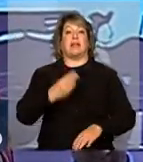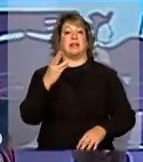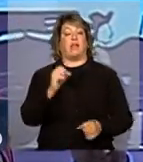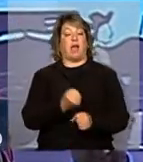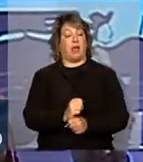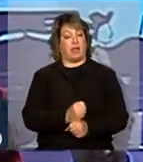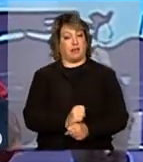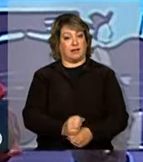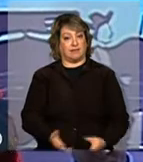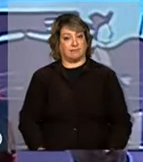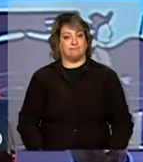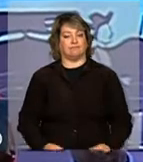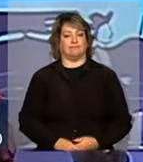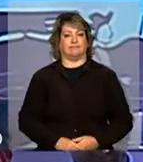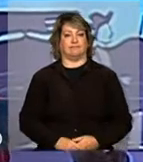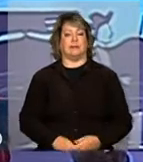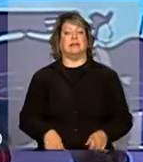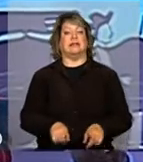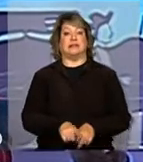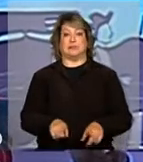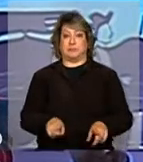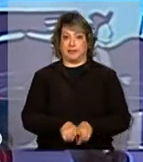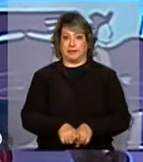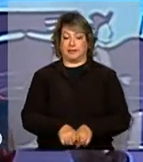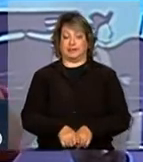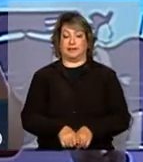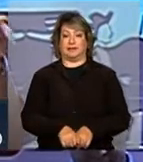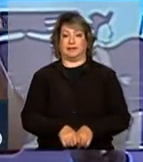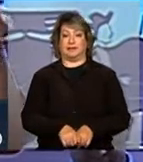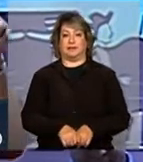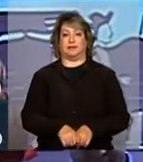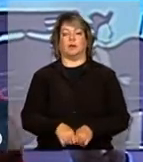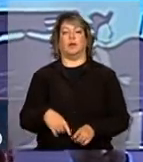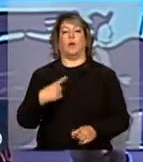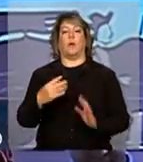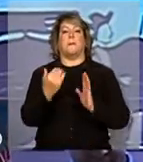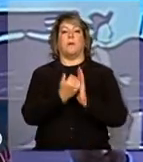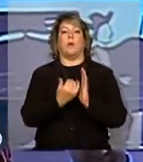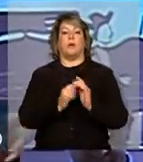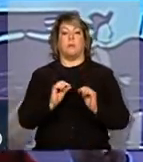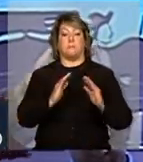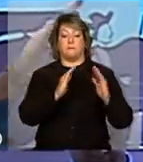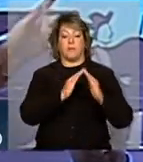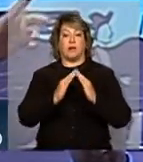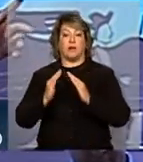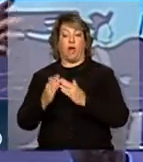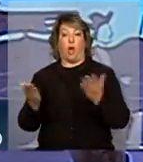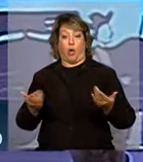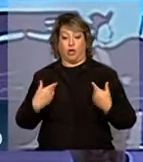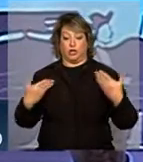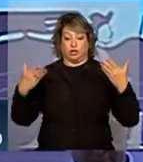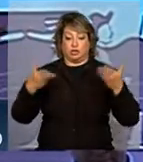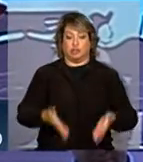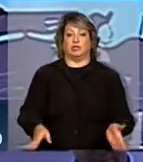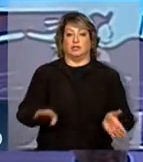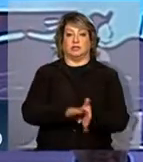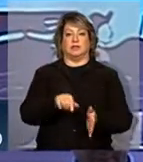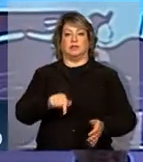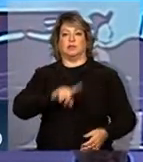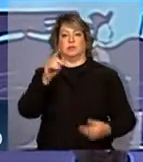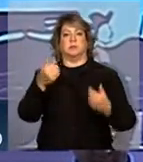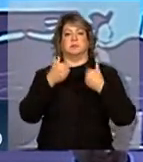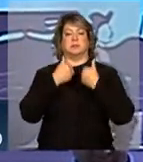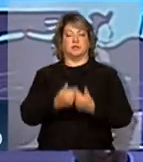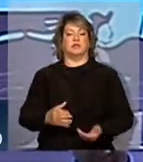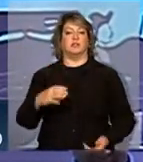anos. E que passa também por um programa de moradias. Hoje eu cheguei aqui e me deram uma